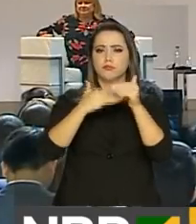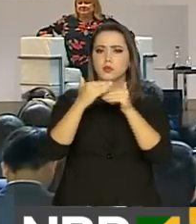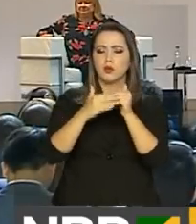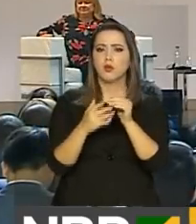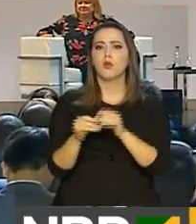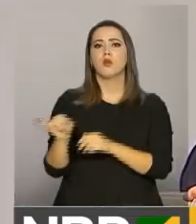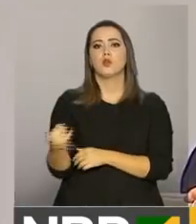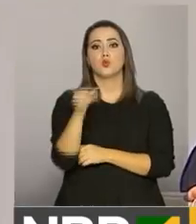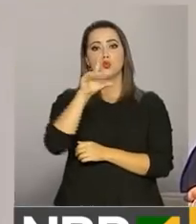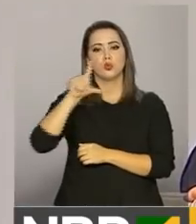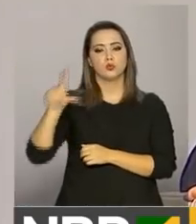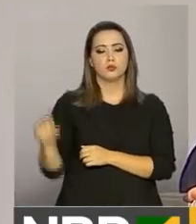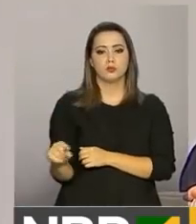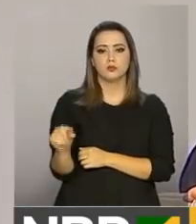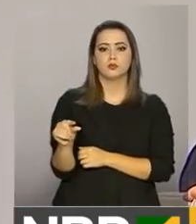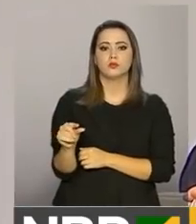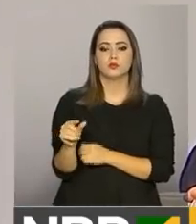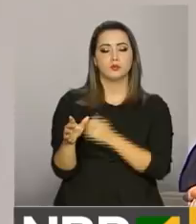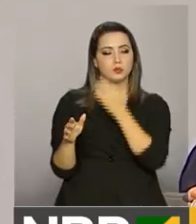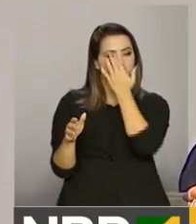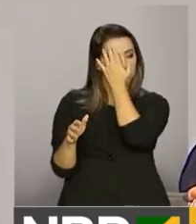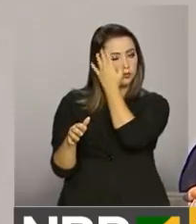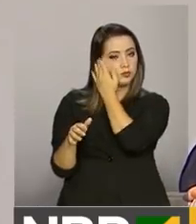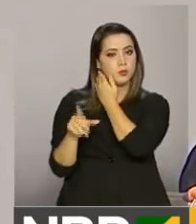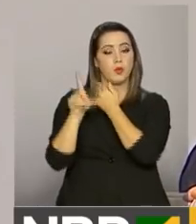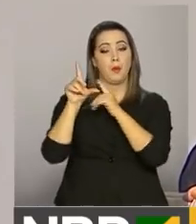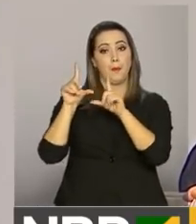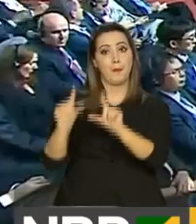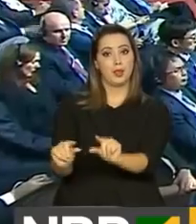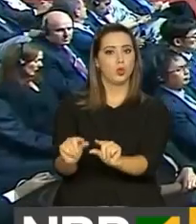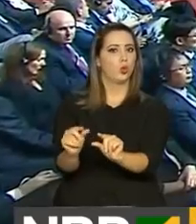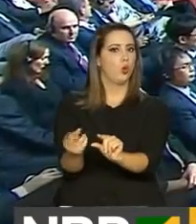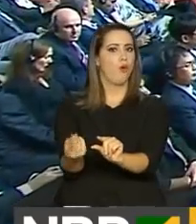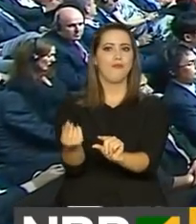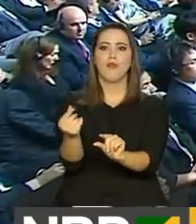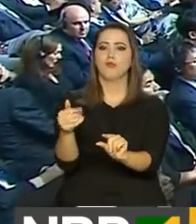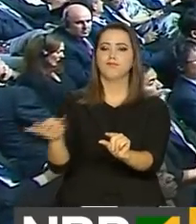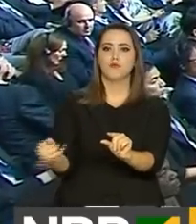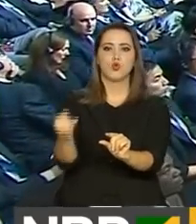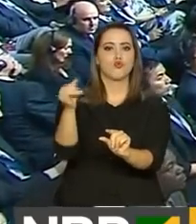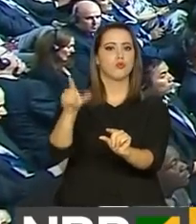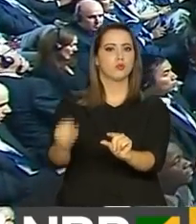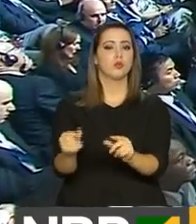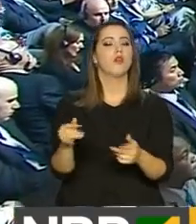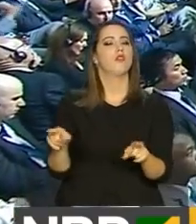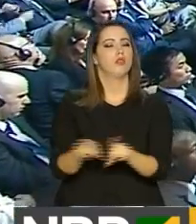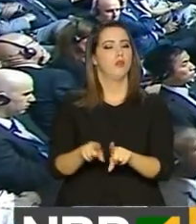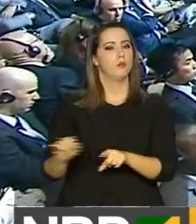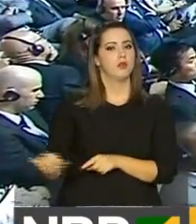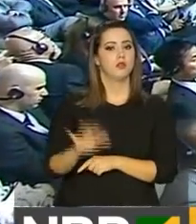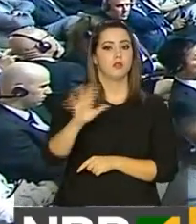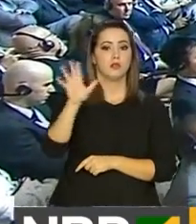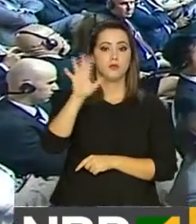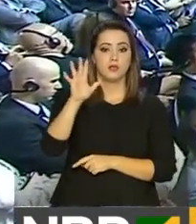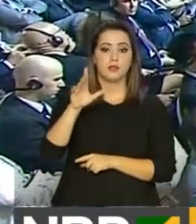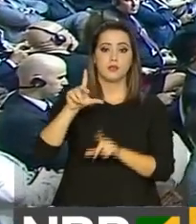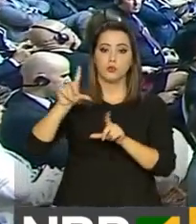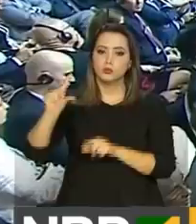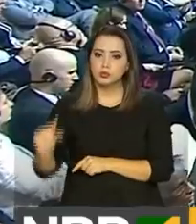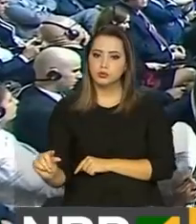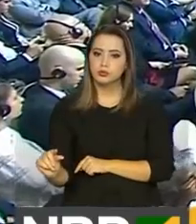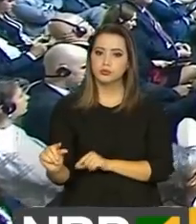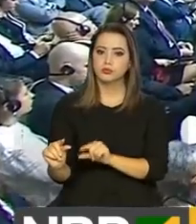juros recuaram a seu menor patamar histórico. A inflação é a mais baixa em muitos anos